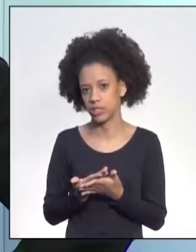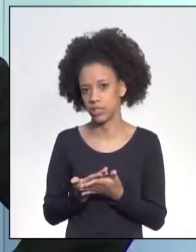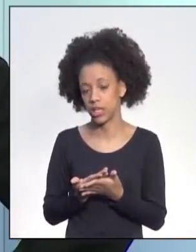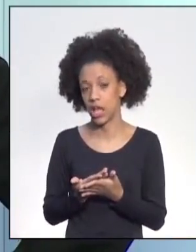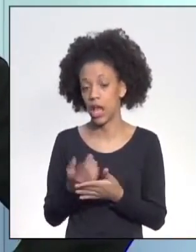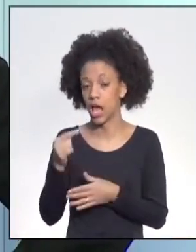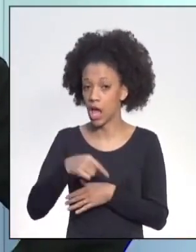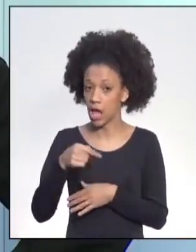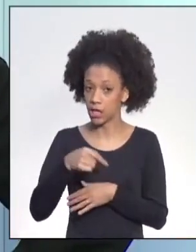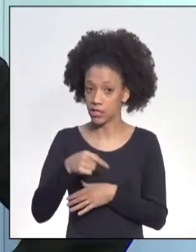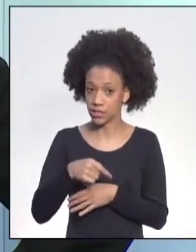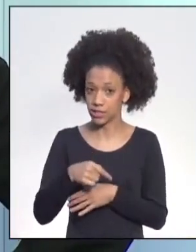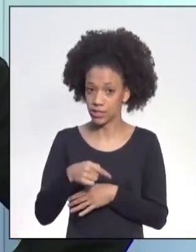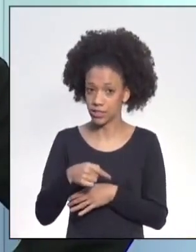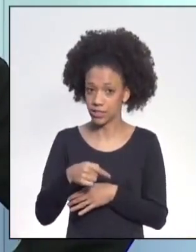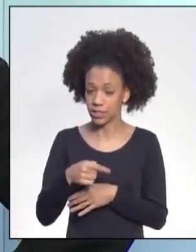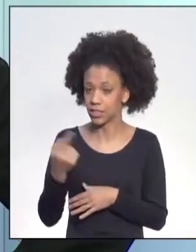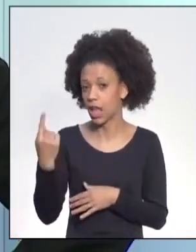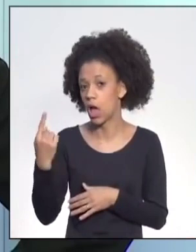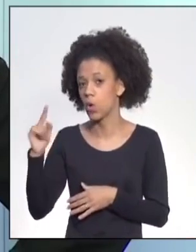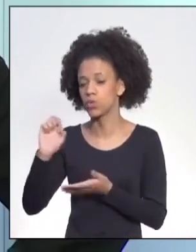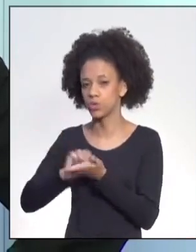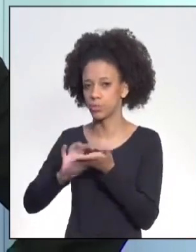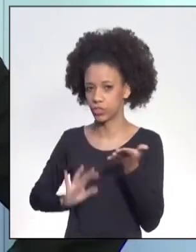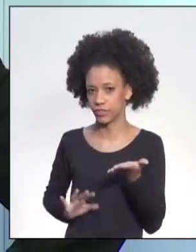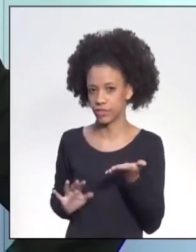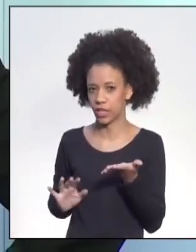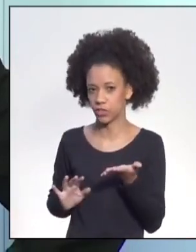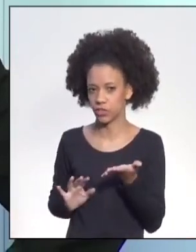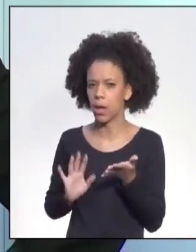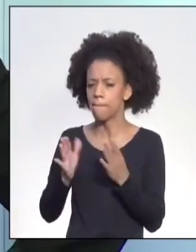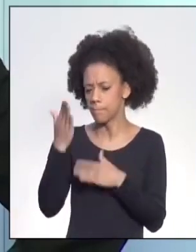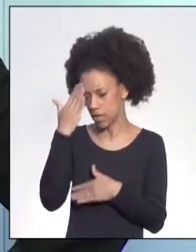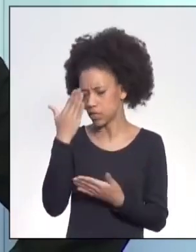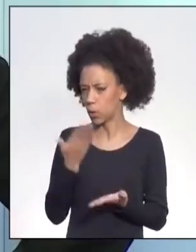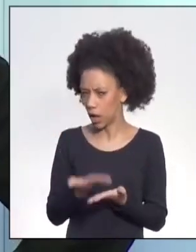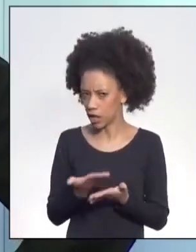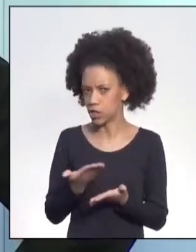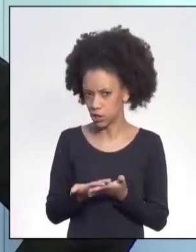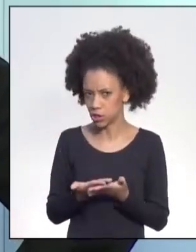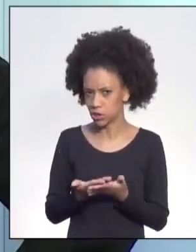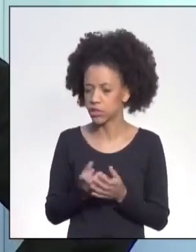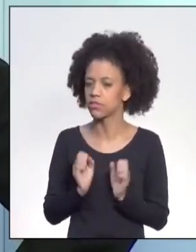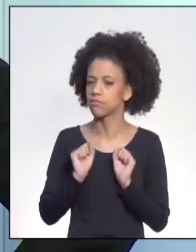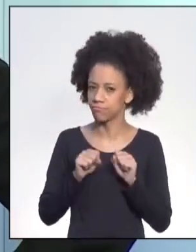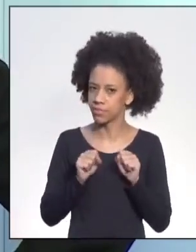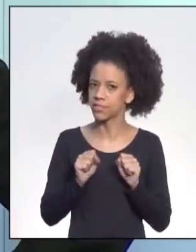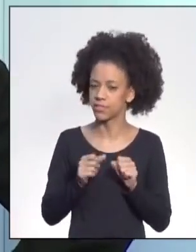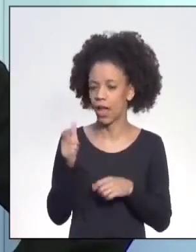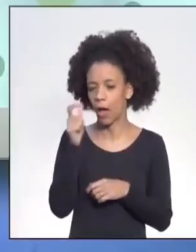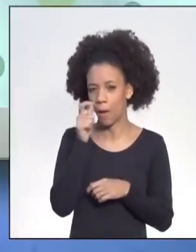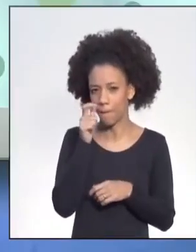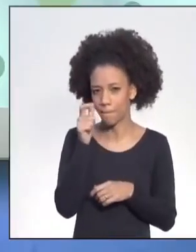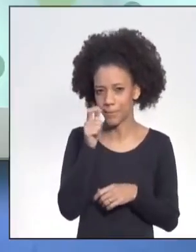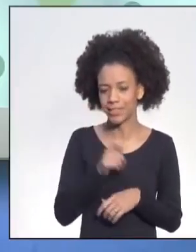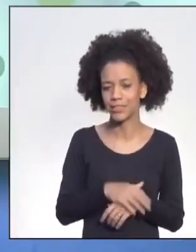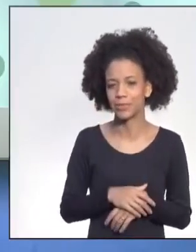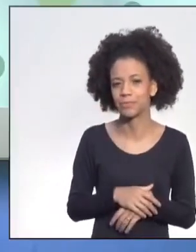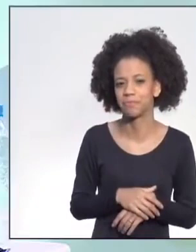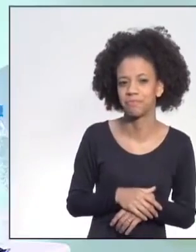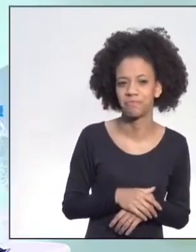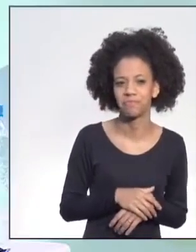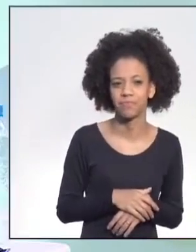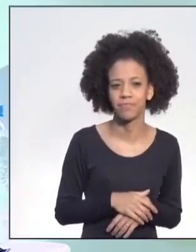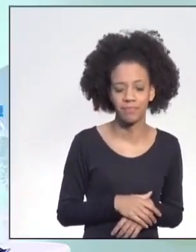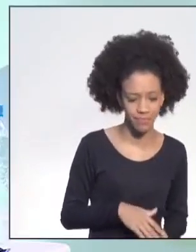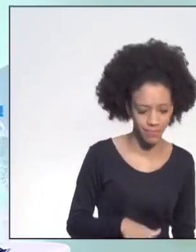estão aqui ainda na última atividade, mas eu acredito que com certeza estão acompanhando. Ótimo, muito obrigada,